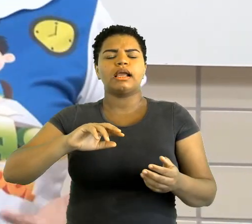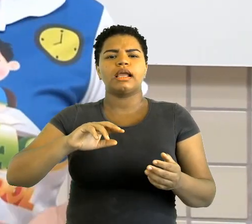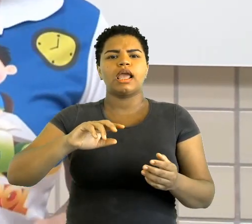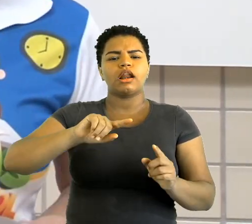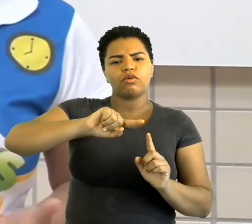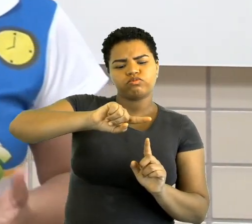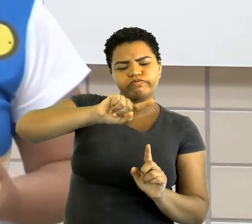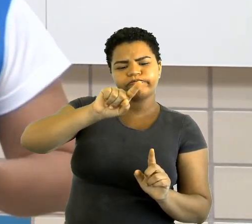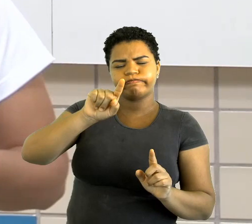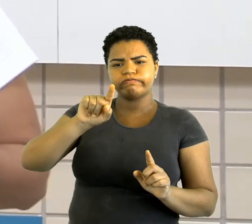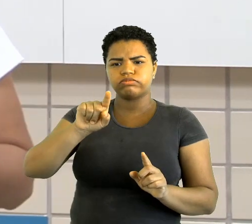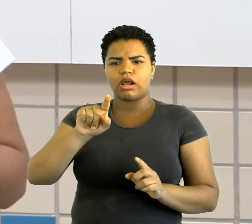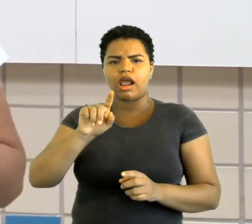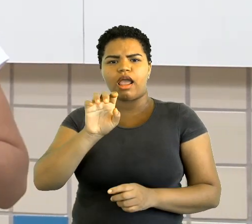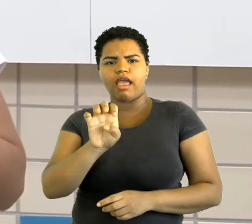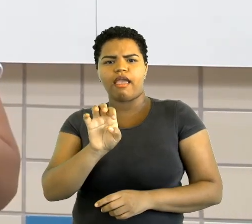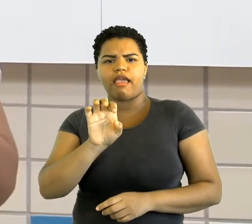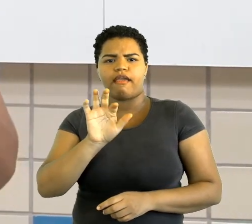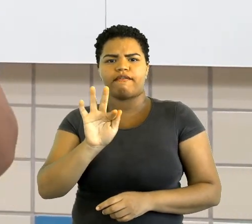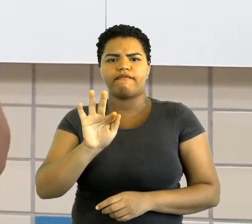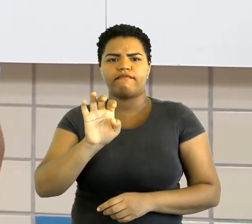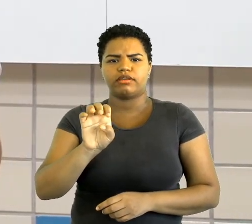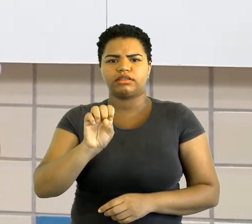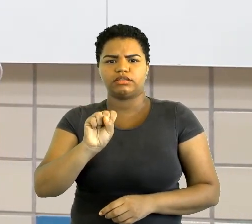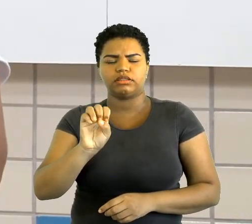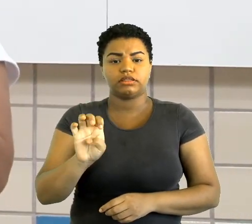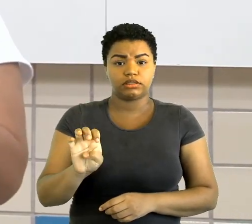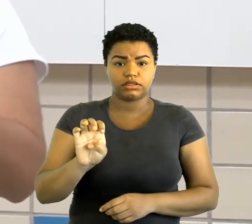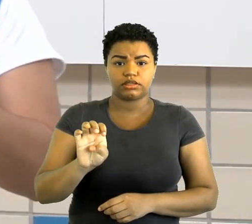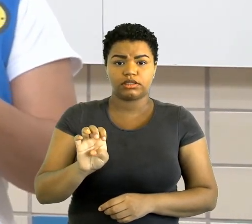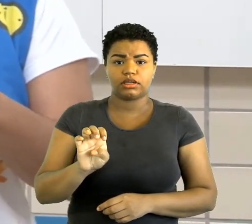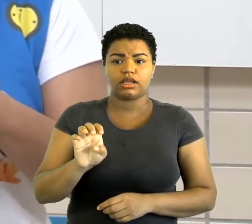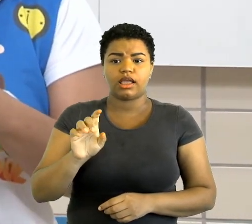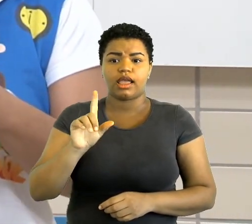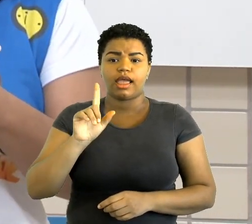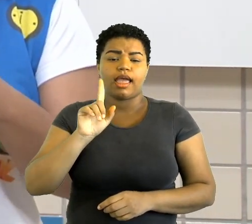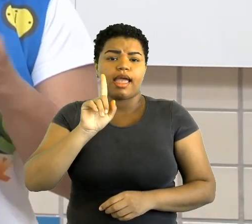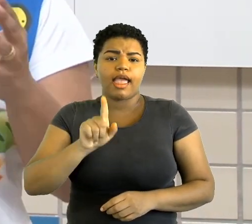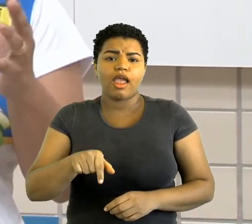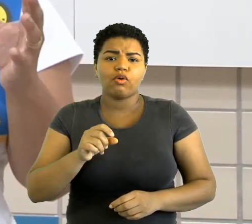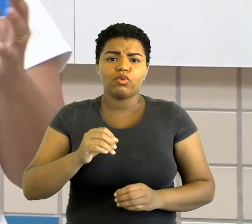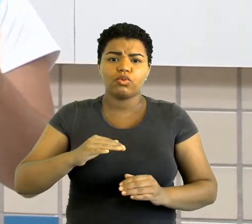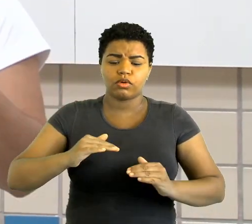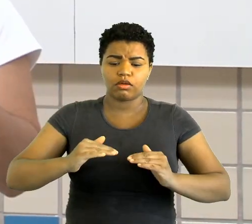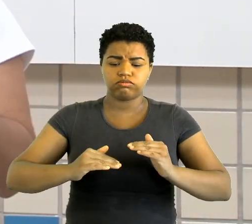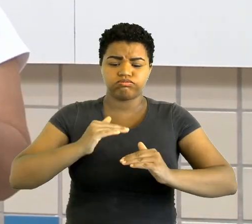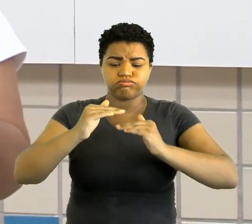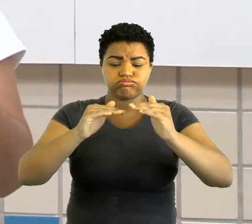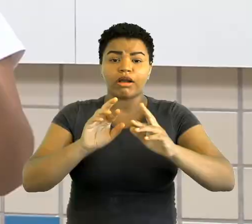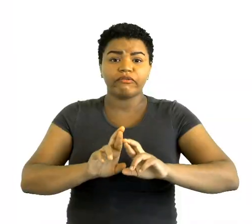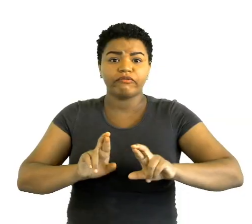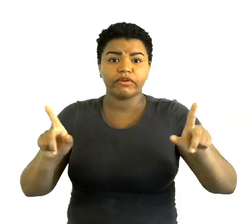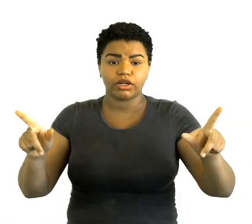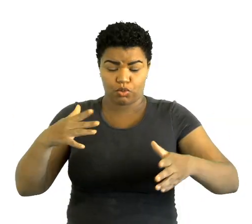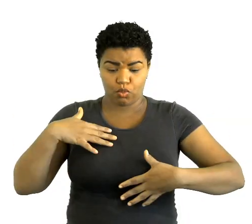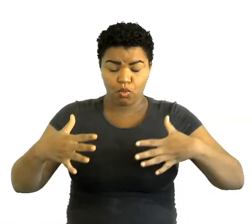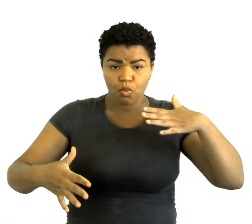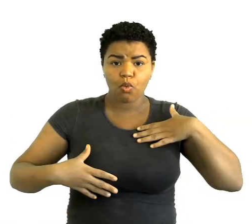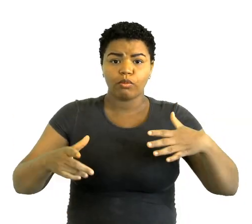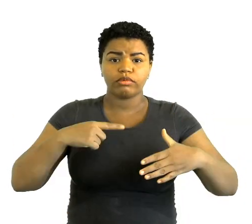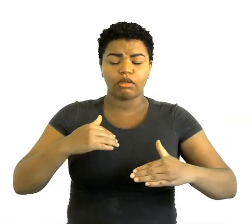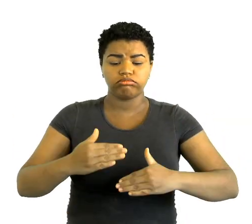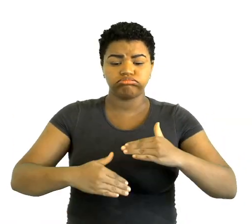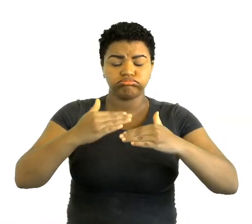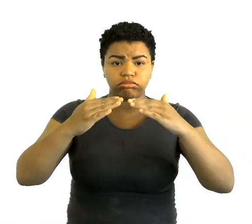de ecdise? Nada mais é que um crescimento diferente. Então, o corpo deles tem um crescimento diferente.